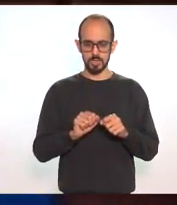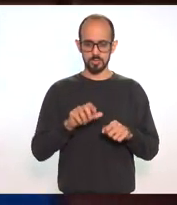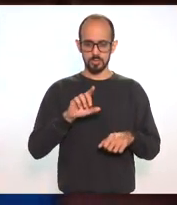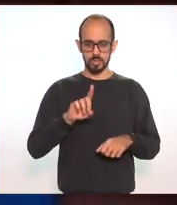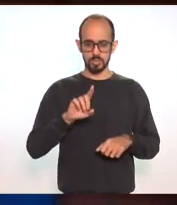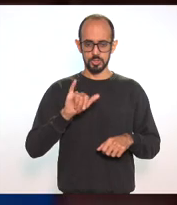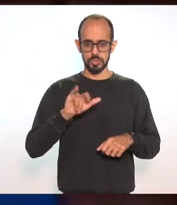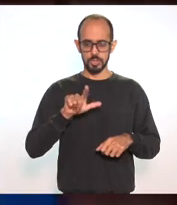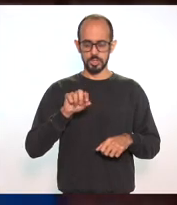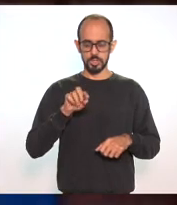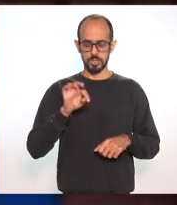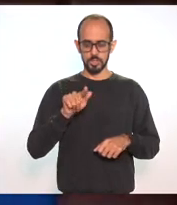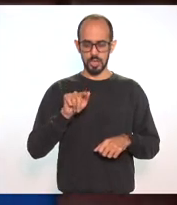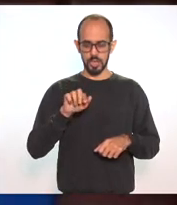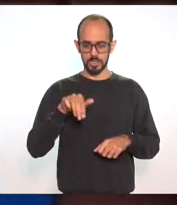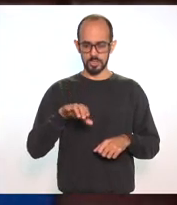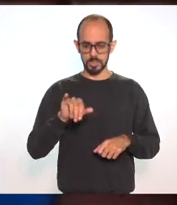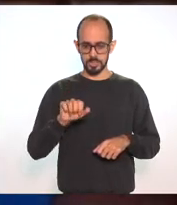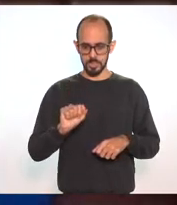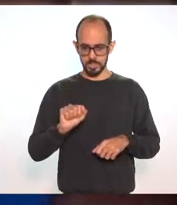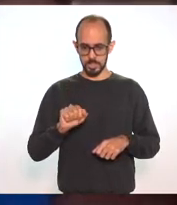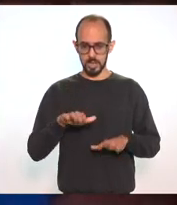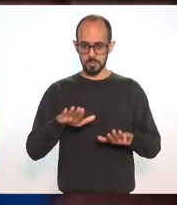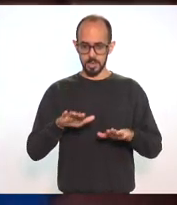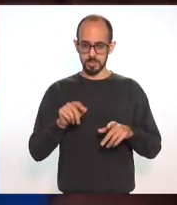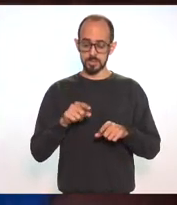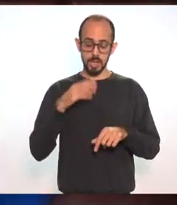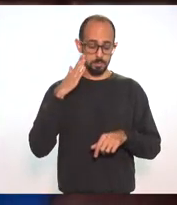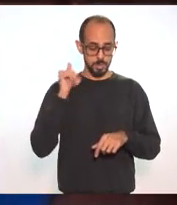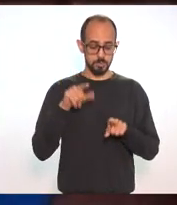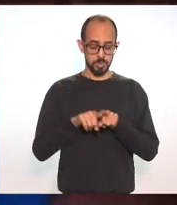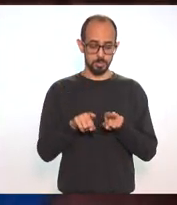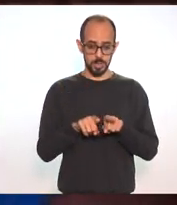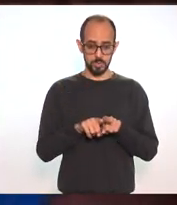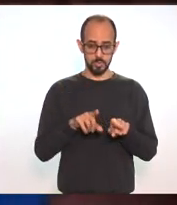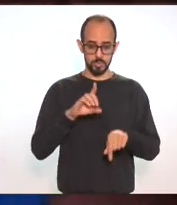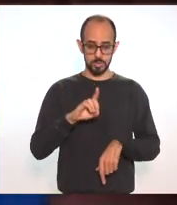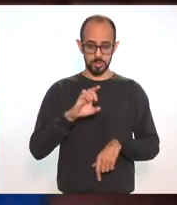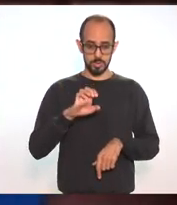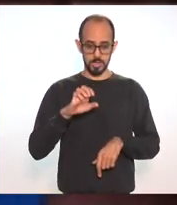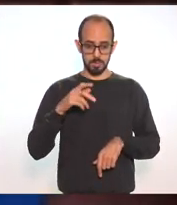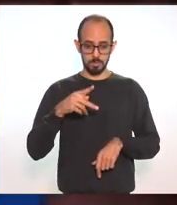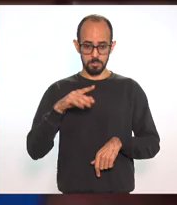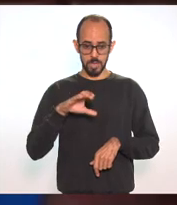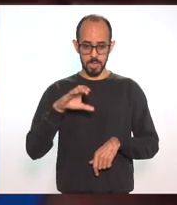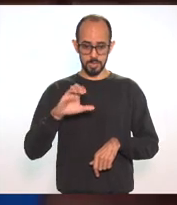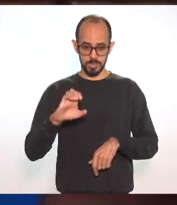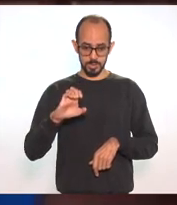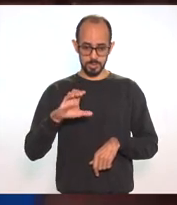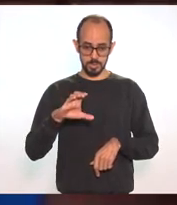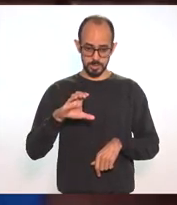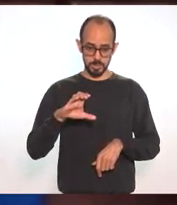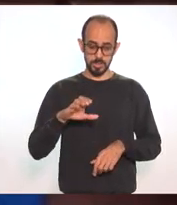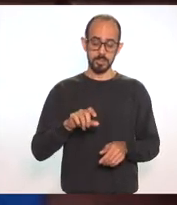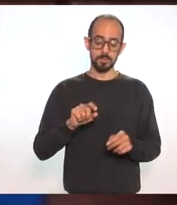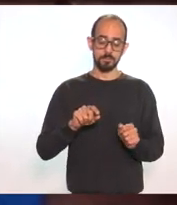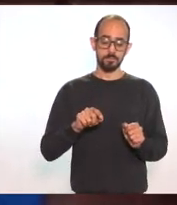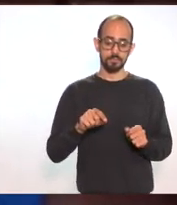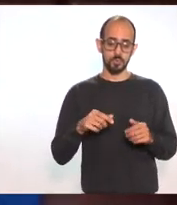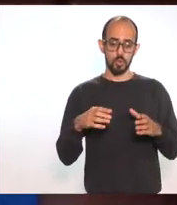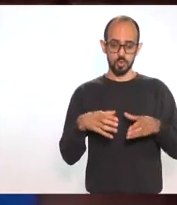sabíamos que o próprio INEPAC, também nessa construção conjunta da justificativa do projeto de lei e